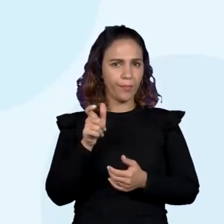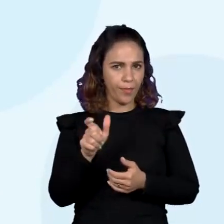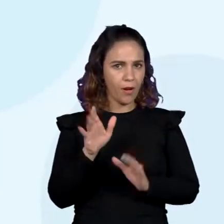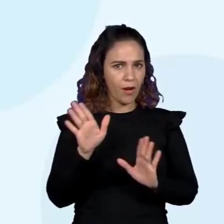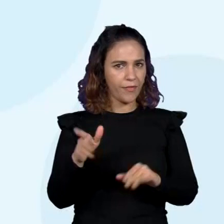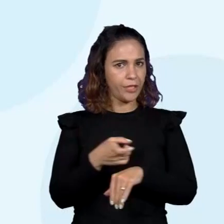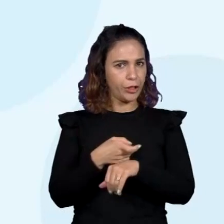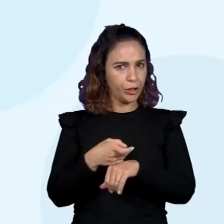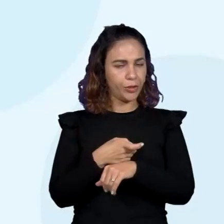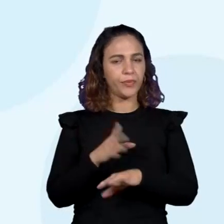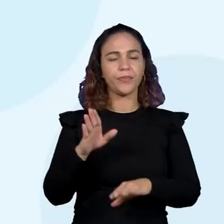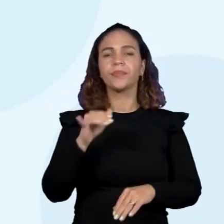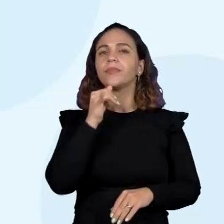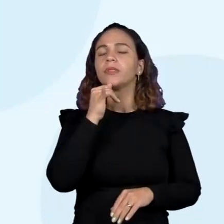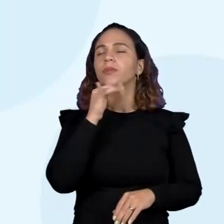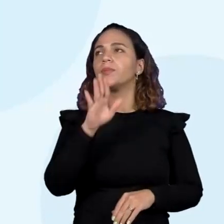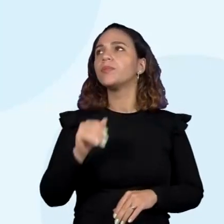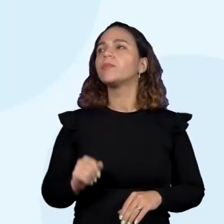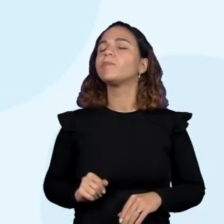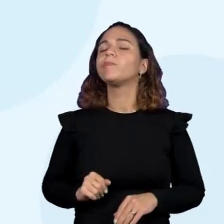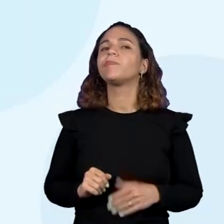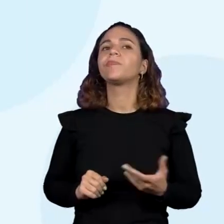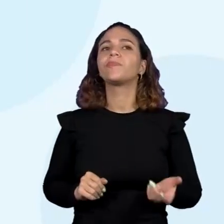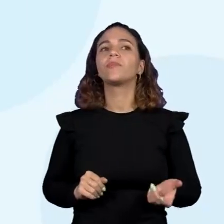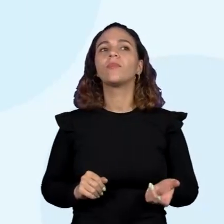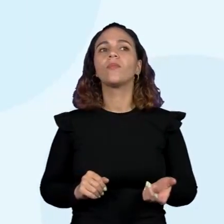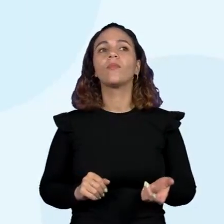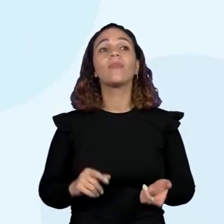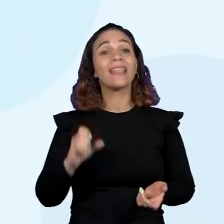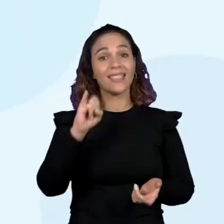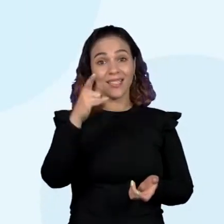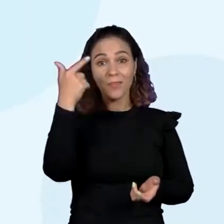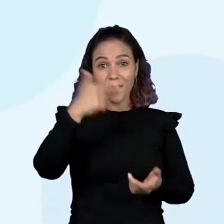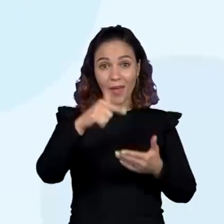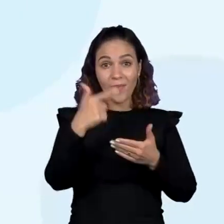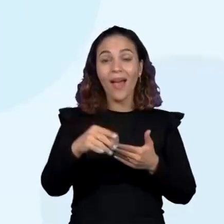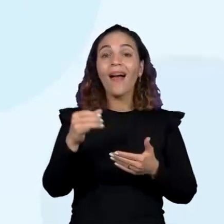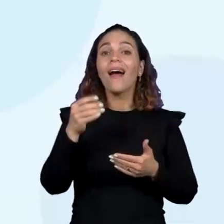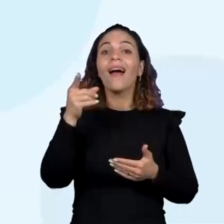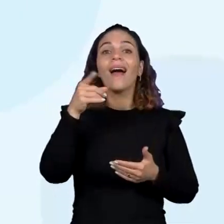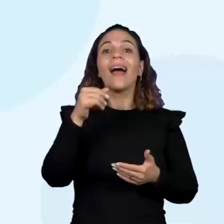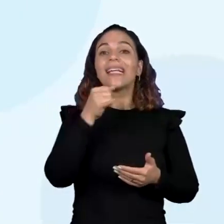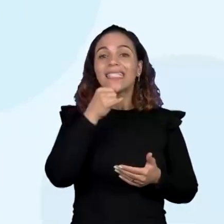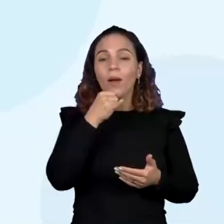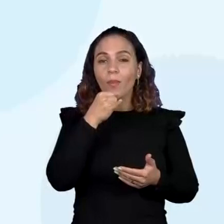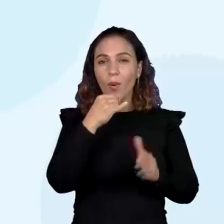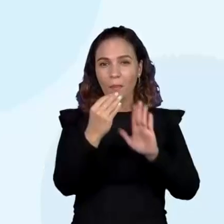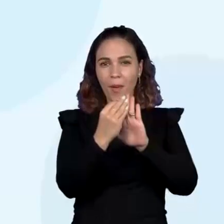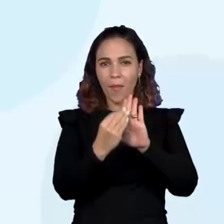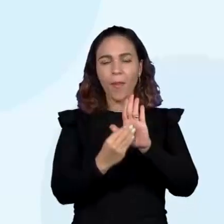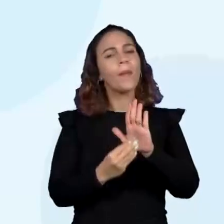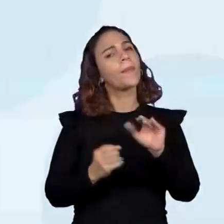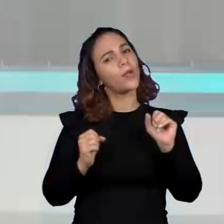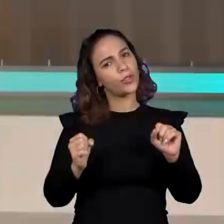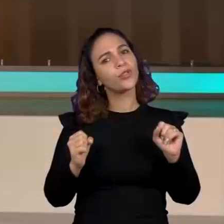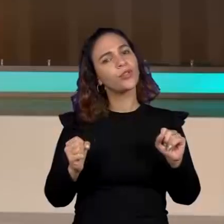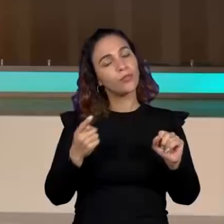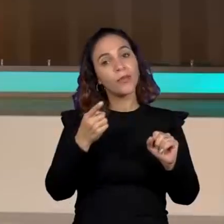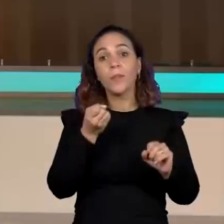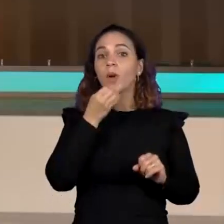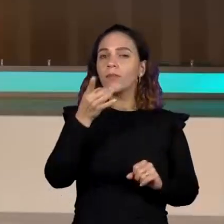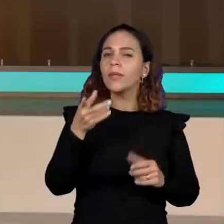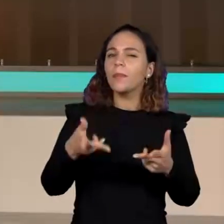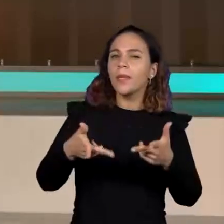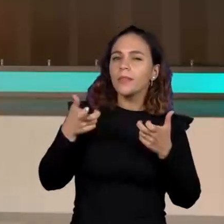quiser colocar, se vocês querem acrescentar outros exemplos, vocês podem. Como eu disse, é legal que vocês